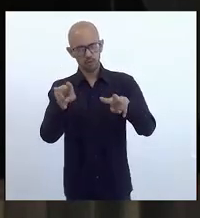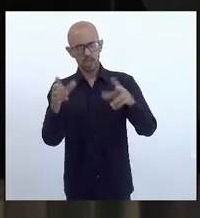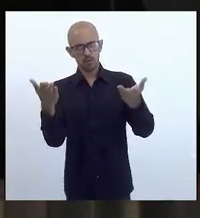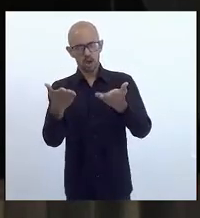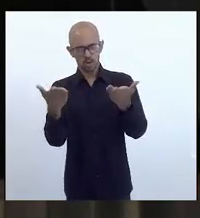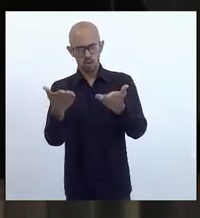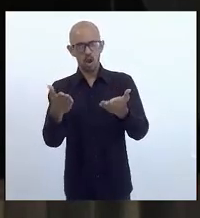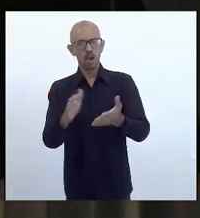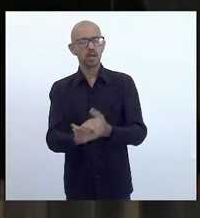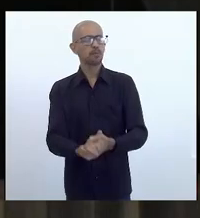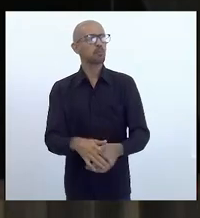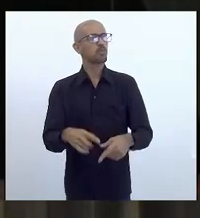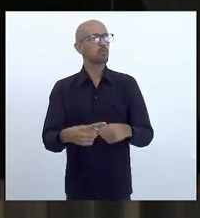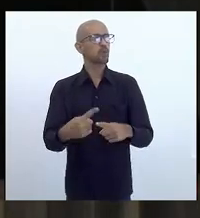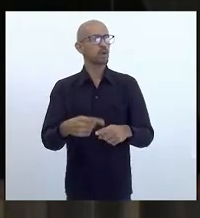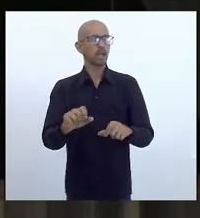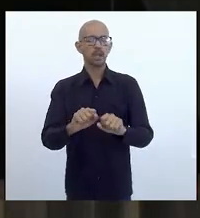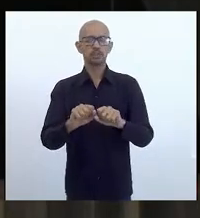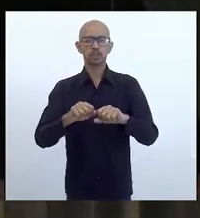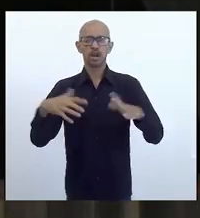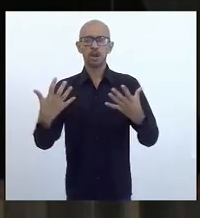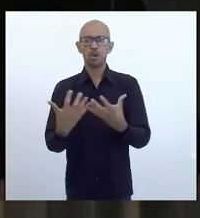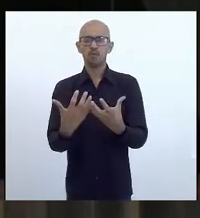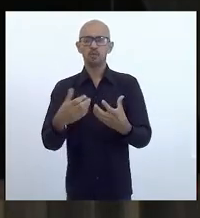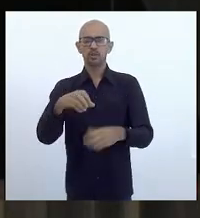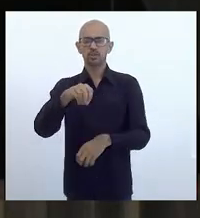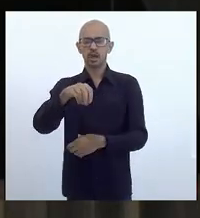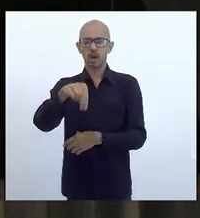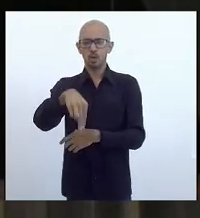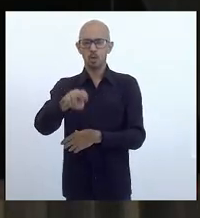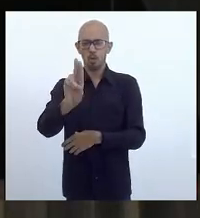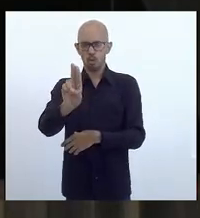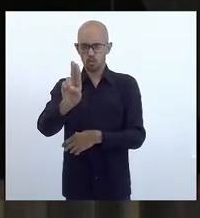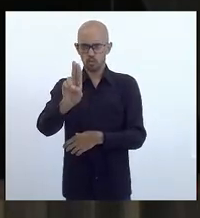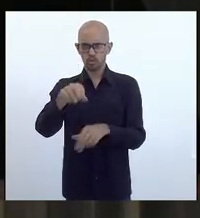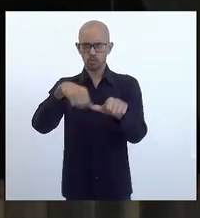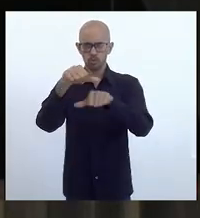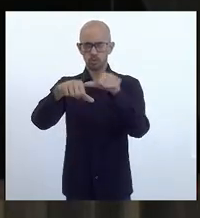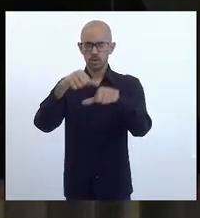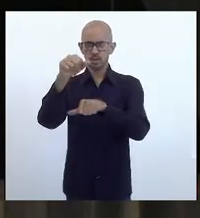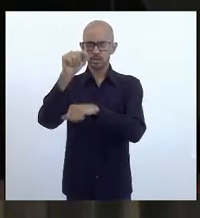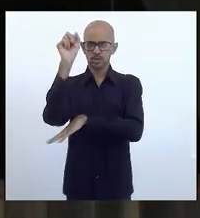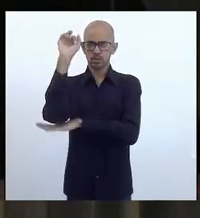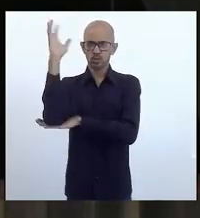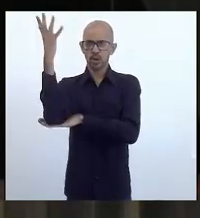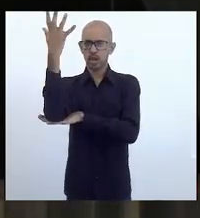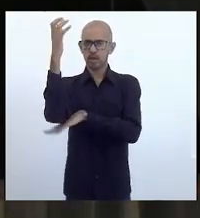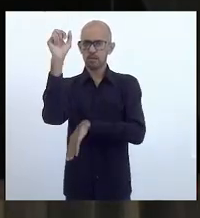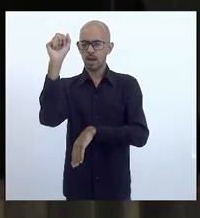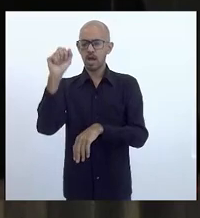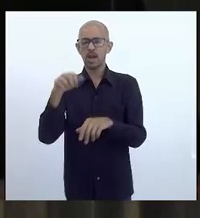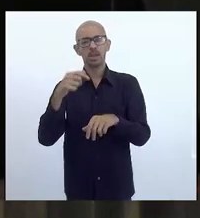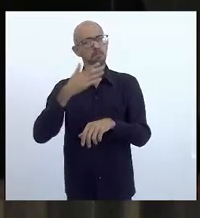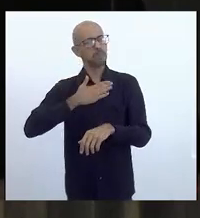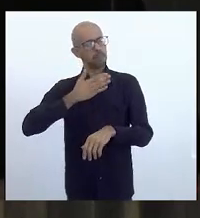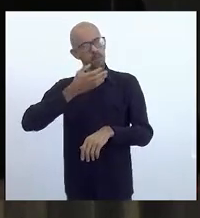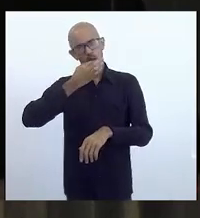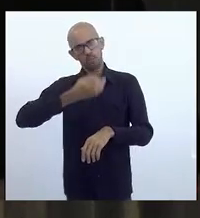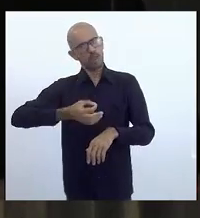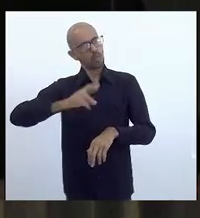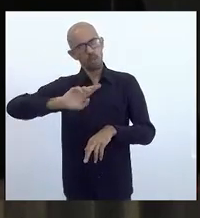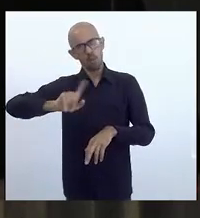aí a Conferência das Nações Unidas sobre as mudanças climáticas, e não me parece uma boa ideia